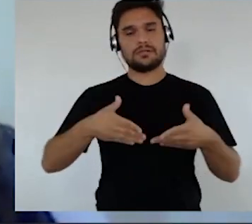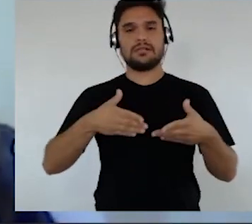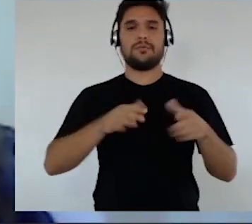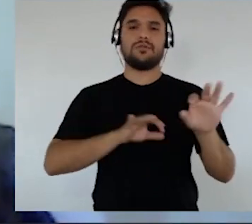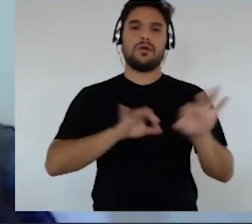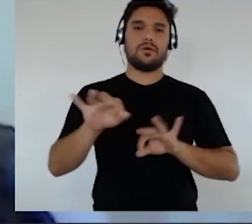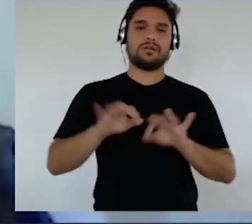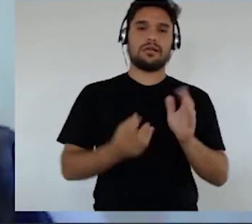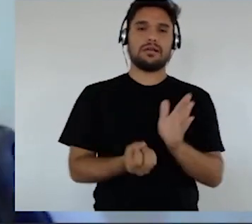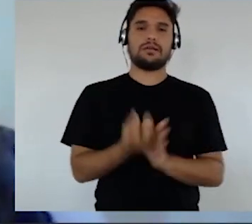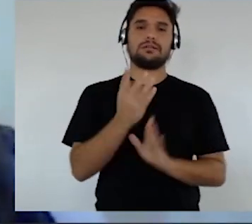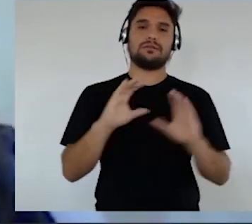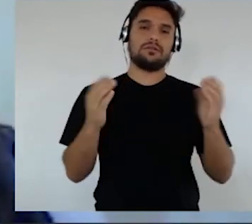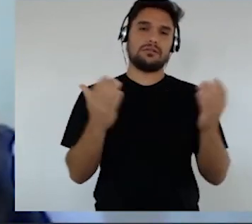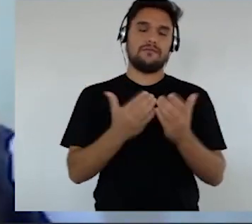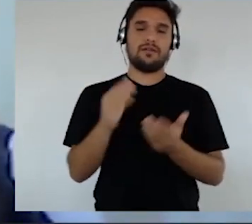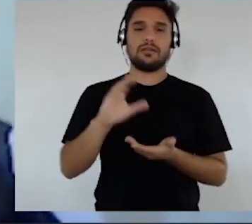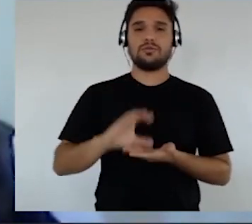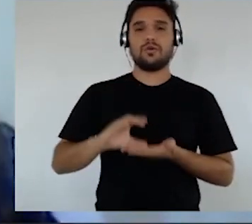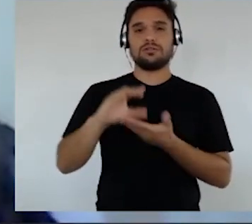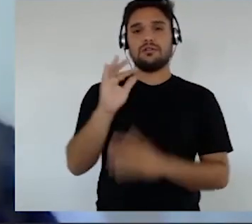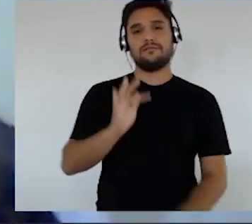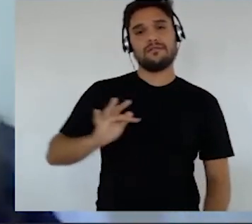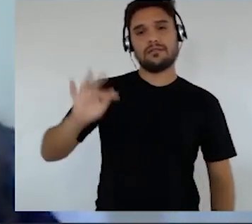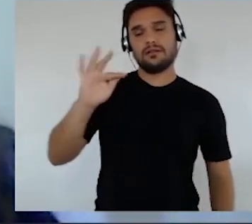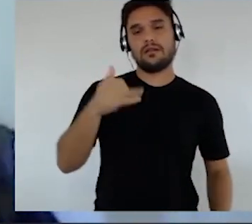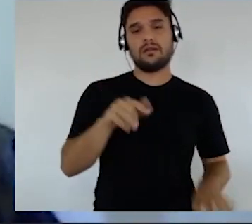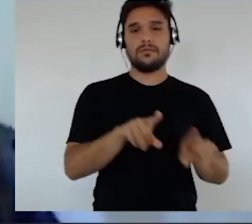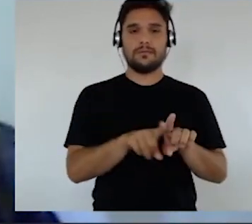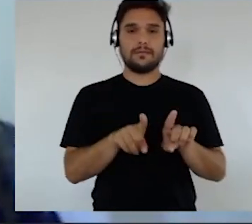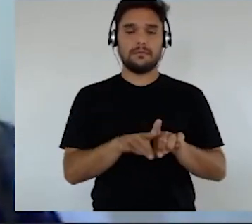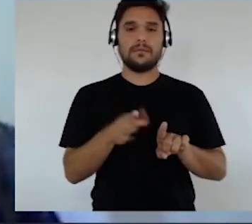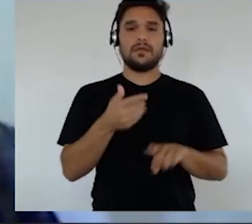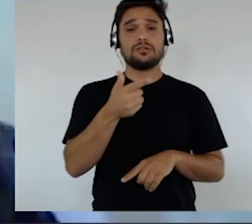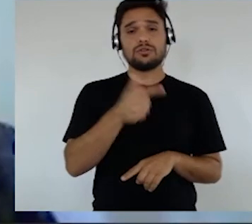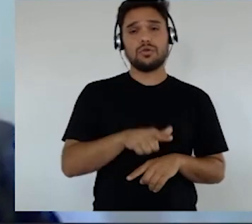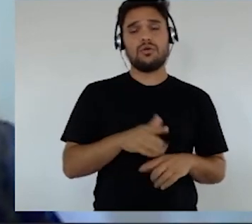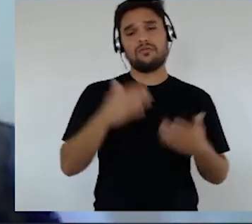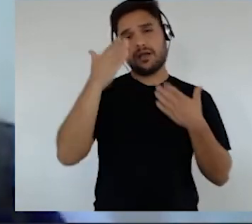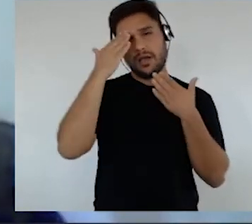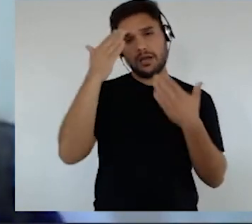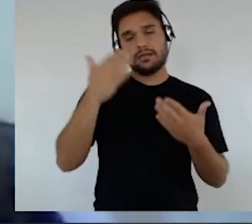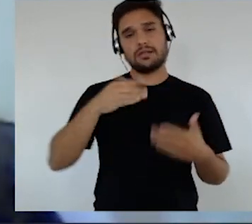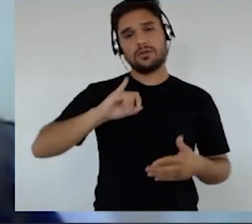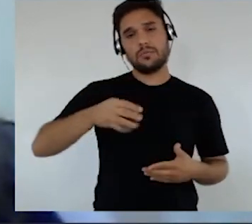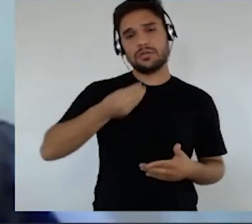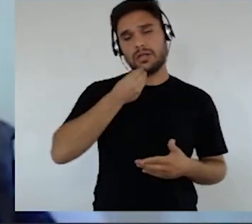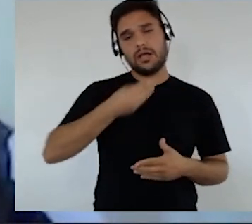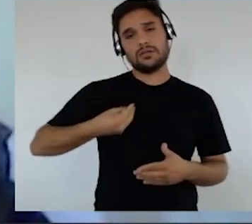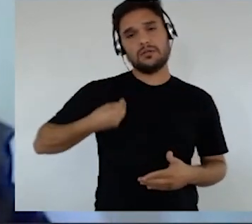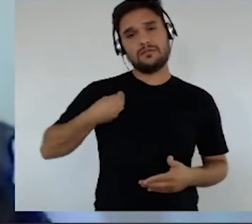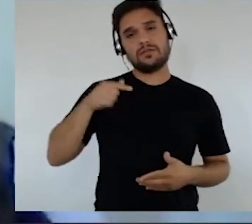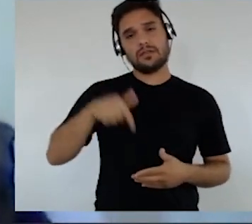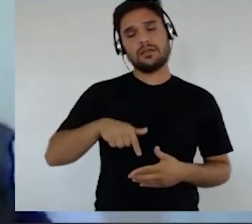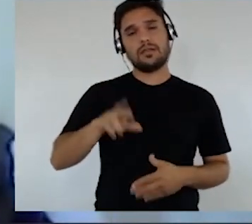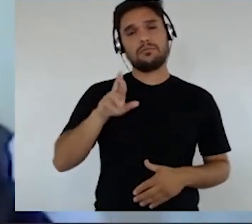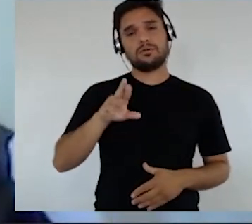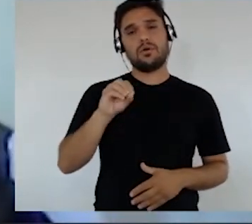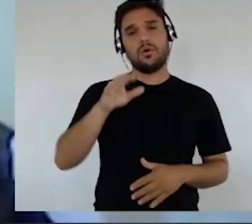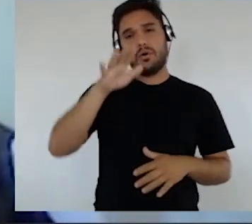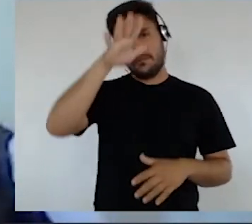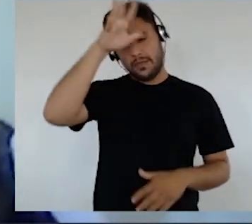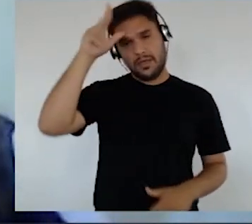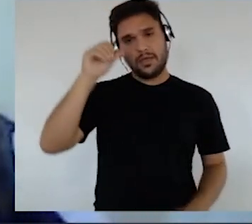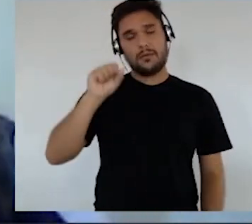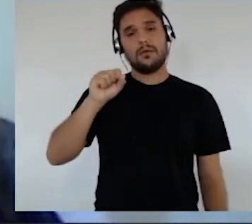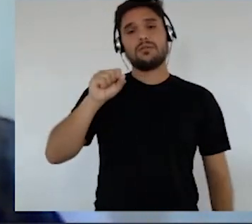promoção, na realização desse evento, Conselho Federal, e mais uma vez agradeço a oportunidade de estar aqui, em nome da OAB Mato Grosso, em